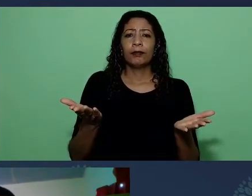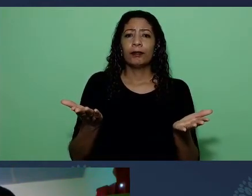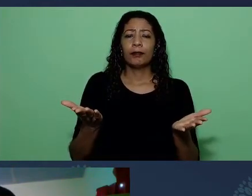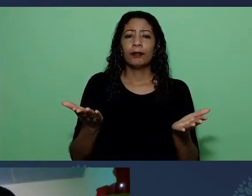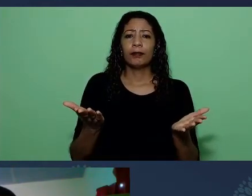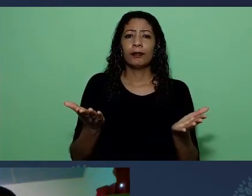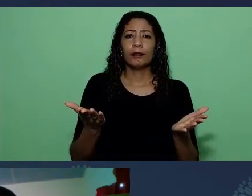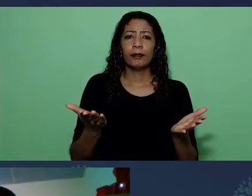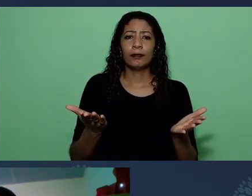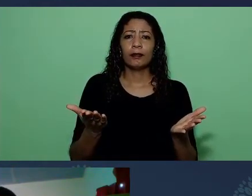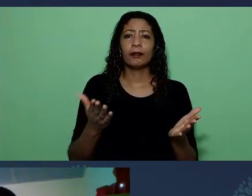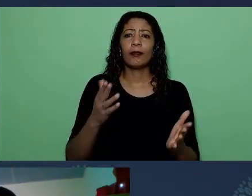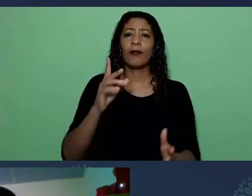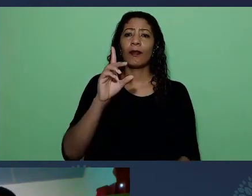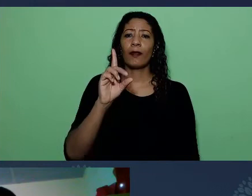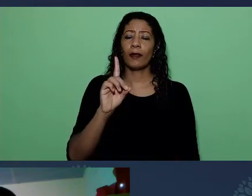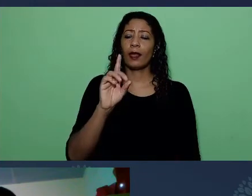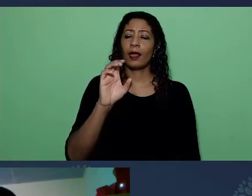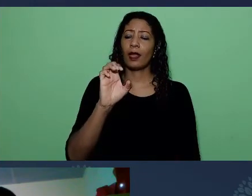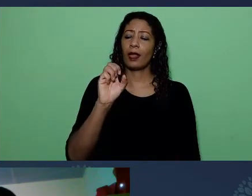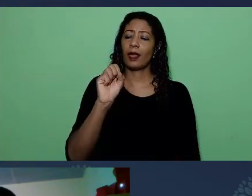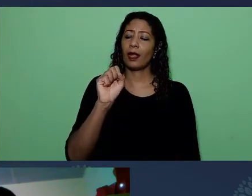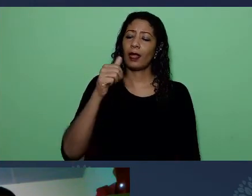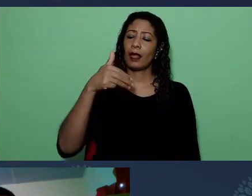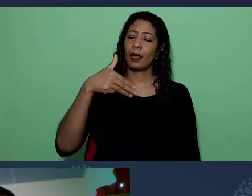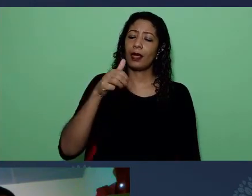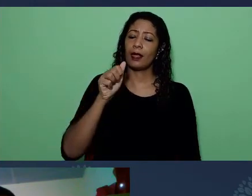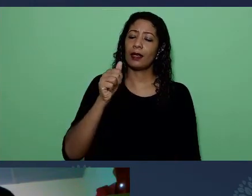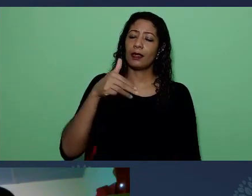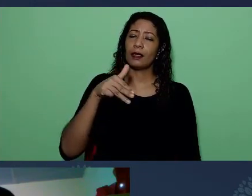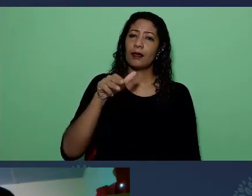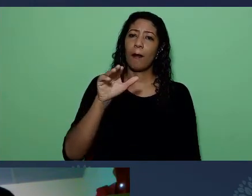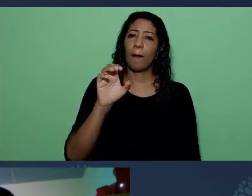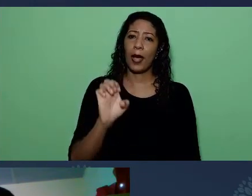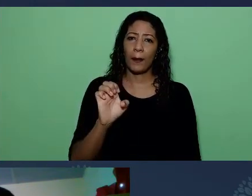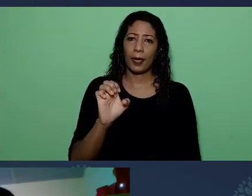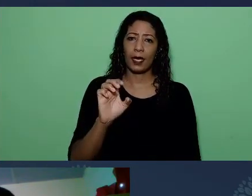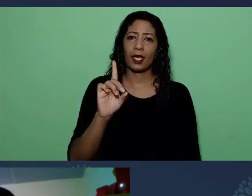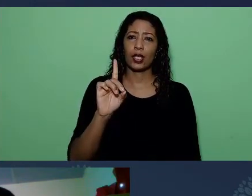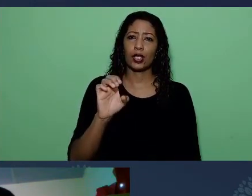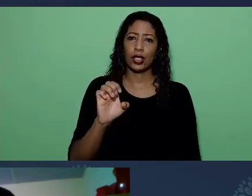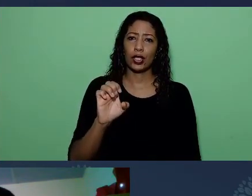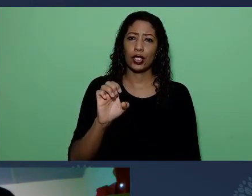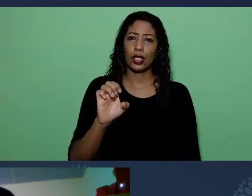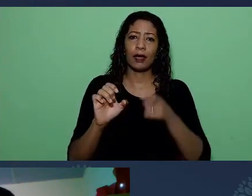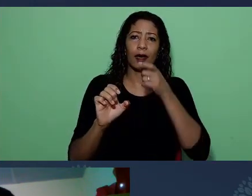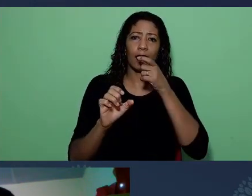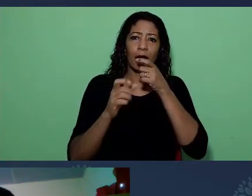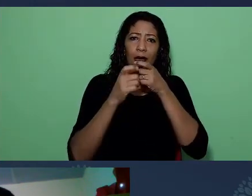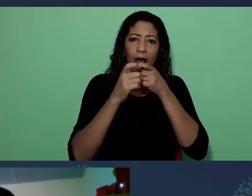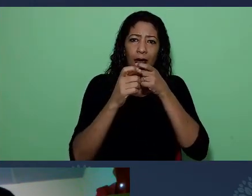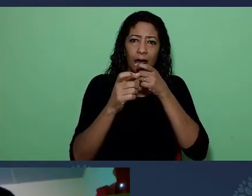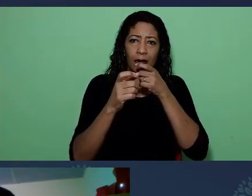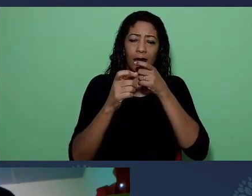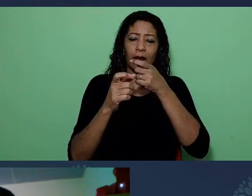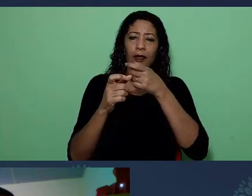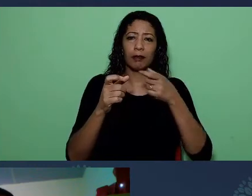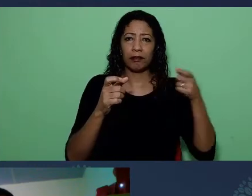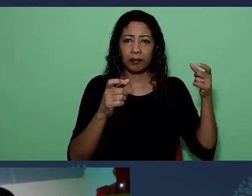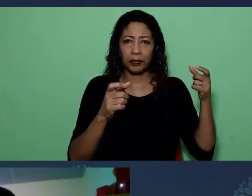imprópria, desmame de espaçador só se dá depois dessa criança, dessa